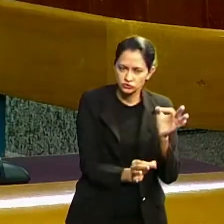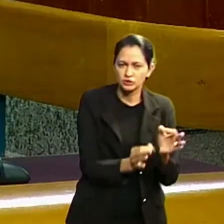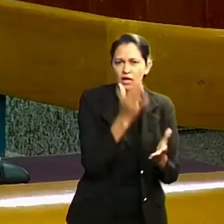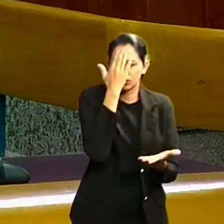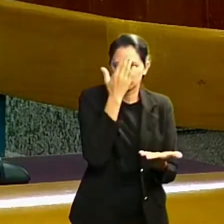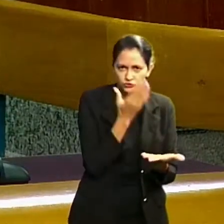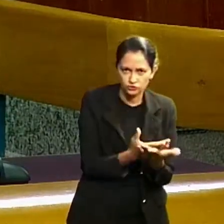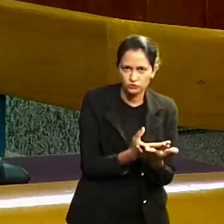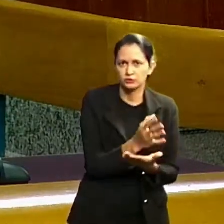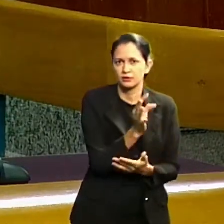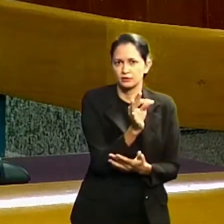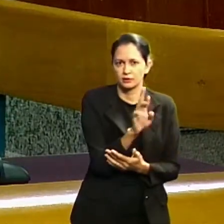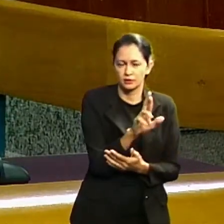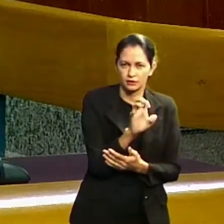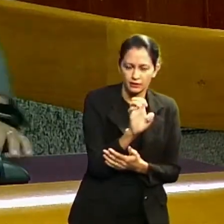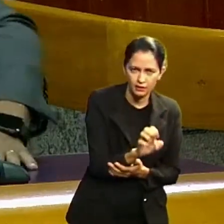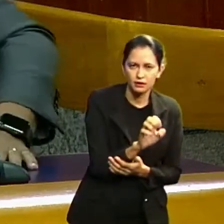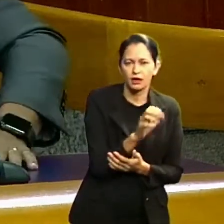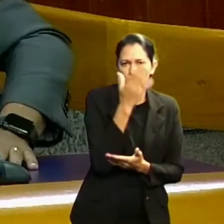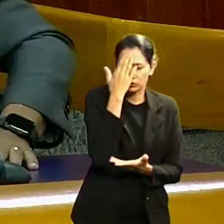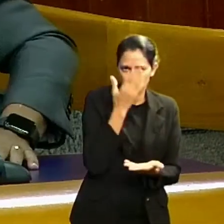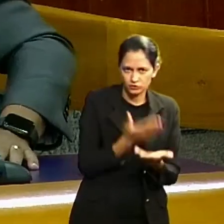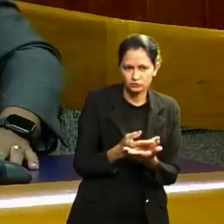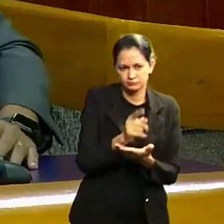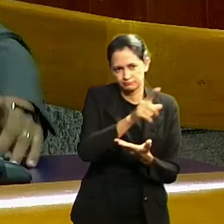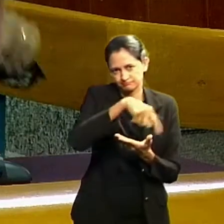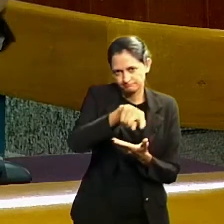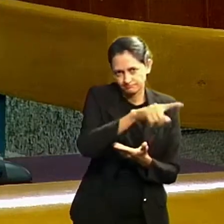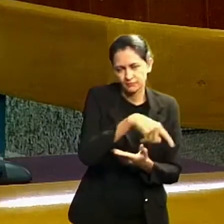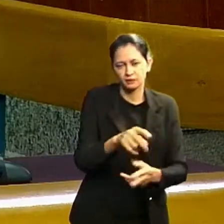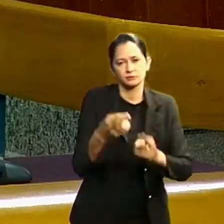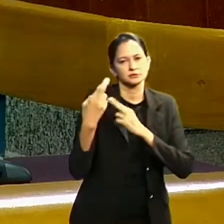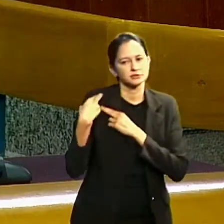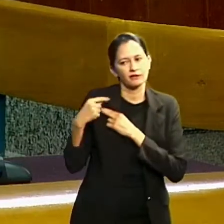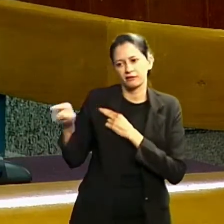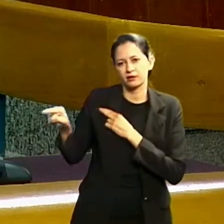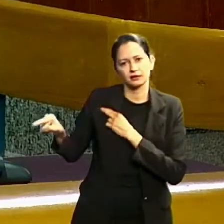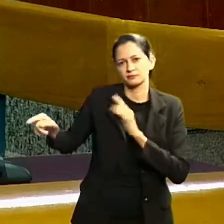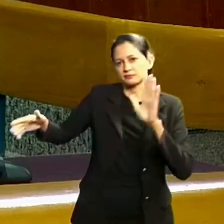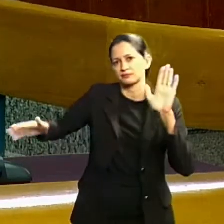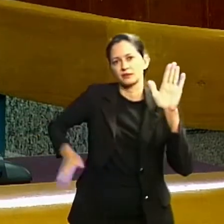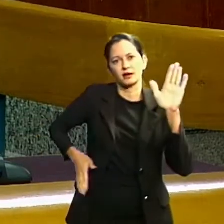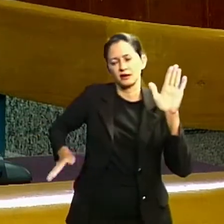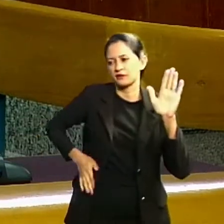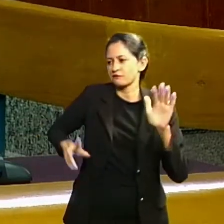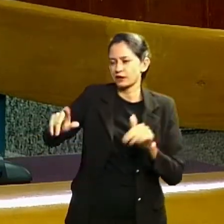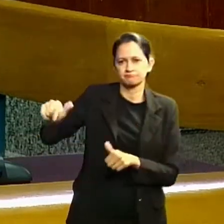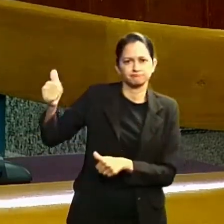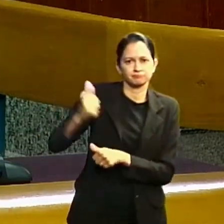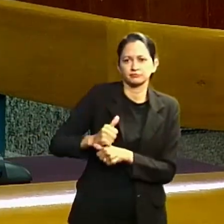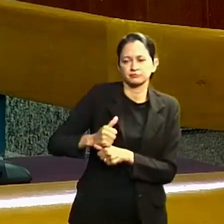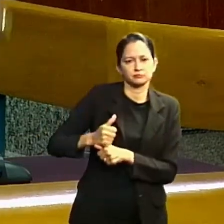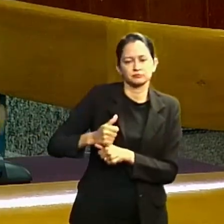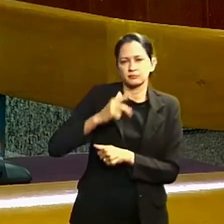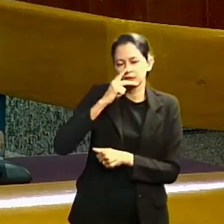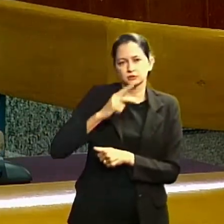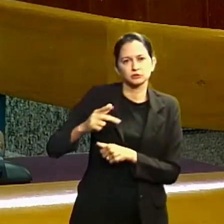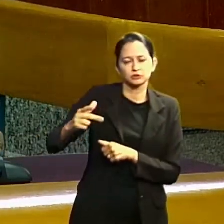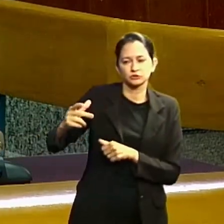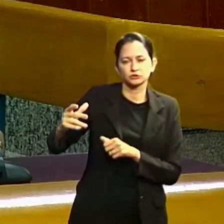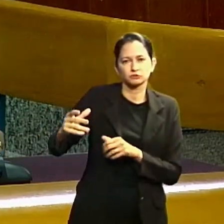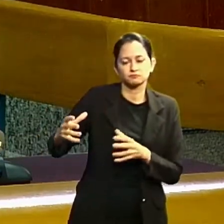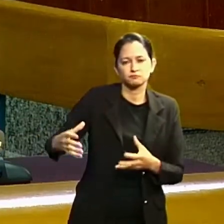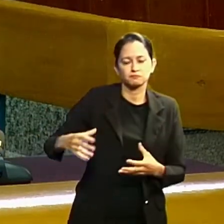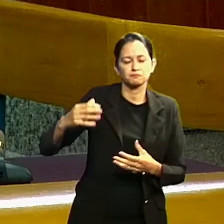TRE, acredito nos desembargadores. Não. Esses malandros não irão, senhor presidente, tomar o meu mandato que foi entregue pelo